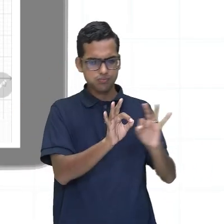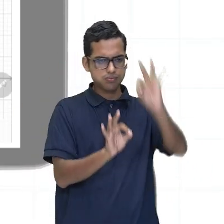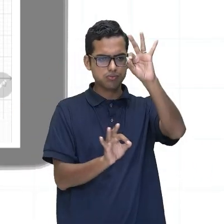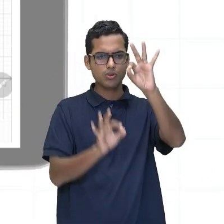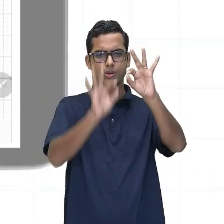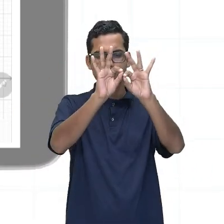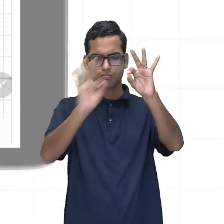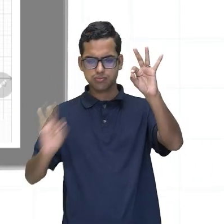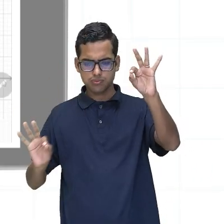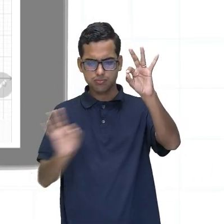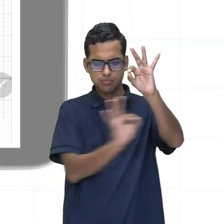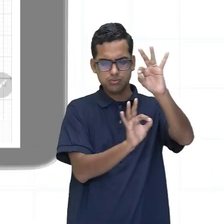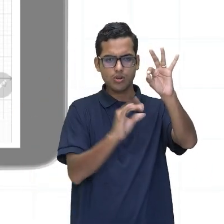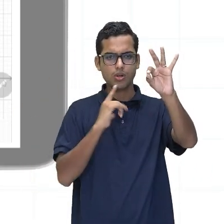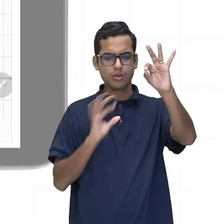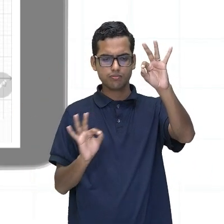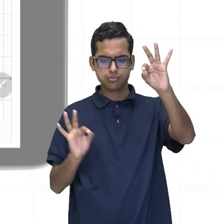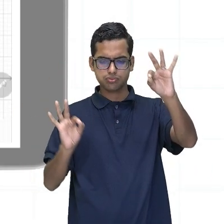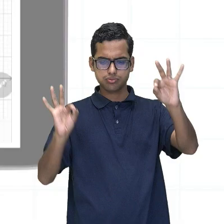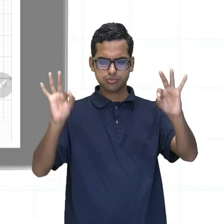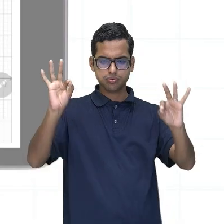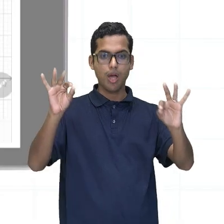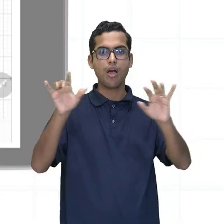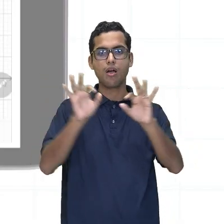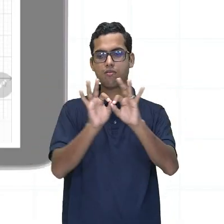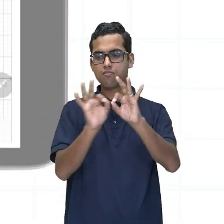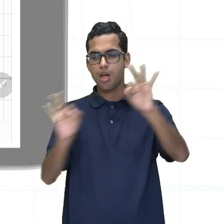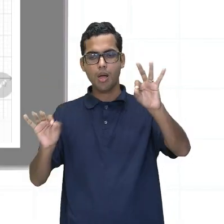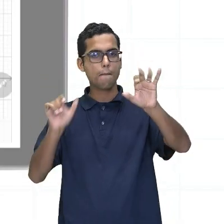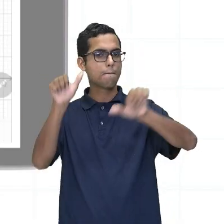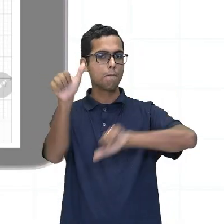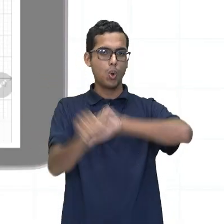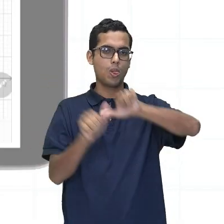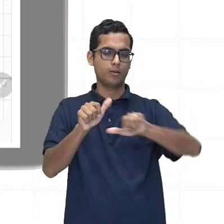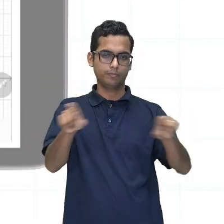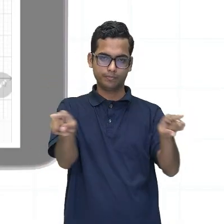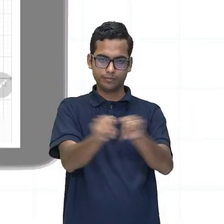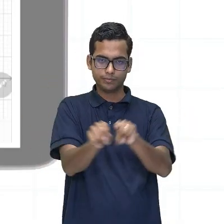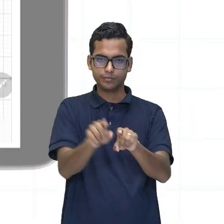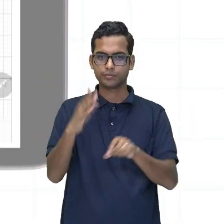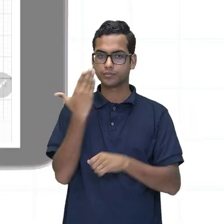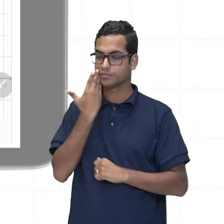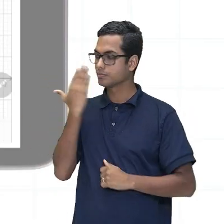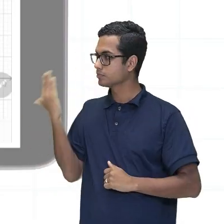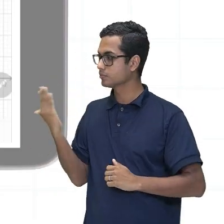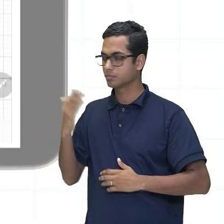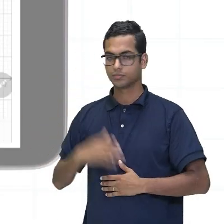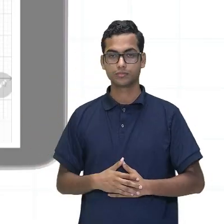valor correspondente. Olhem só agora, a gente tem a medida de AB